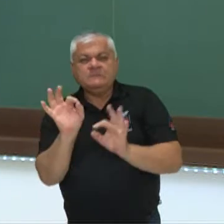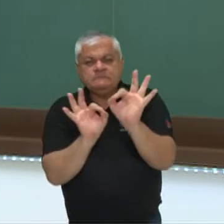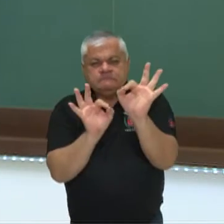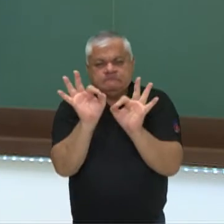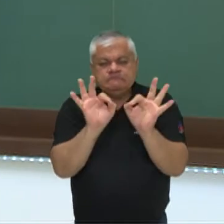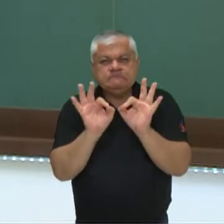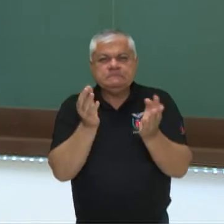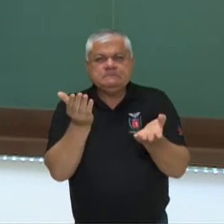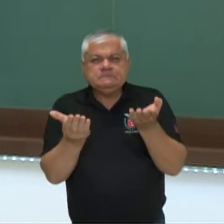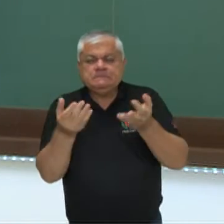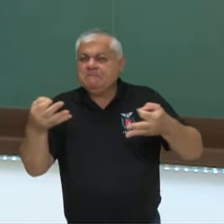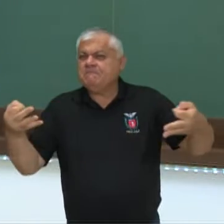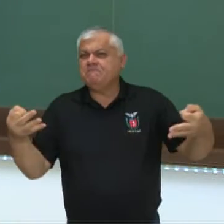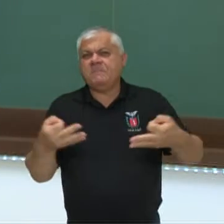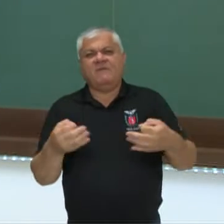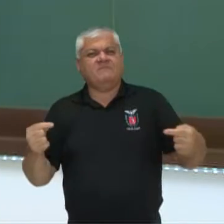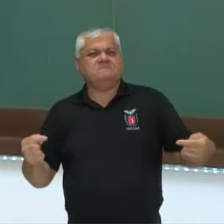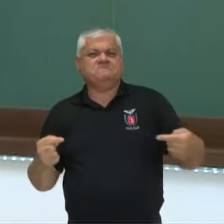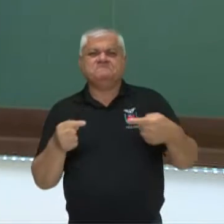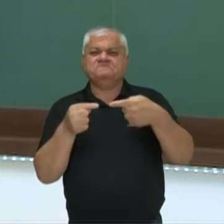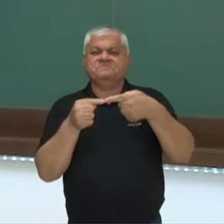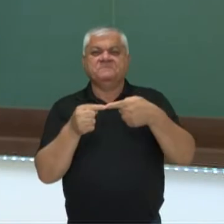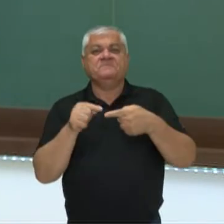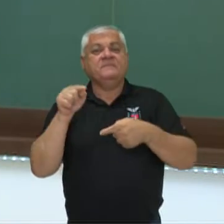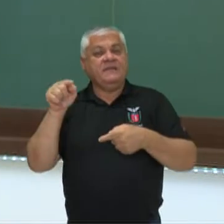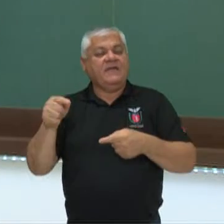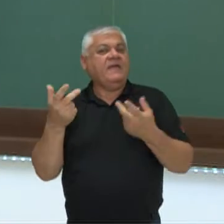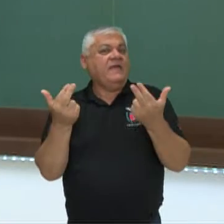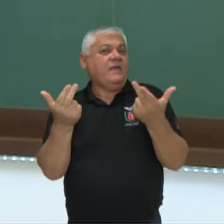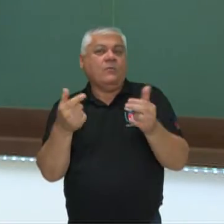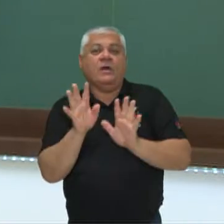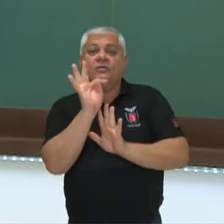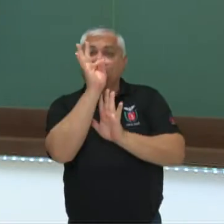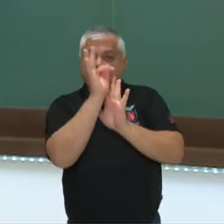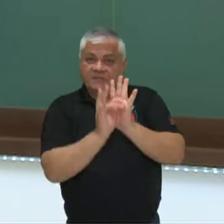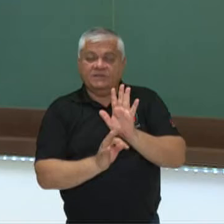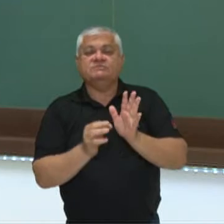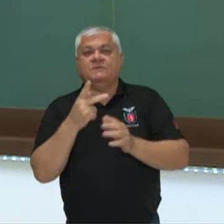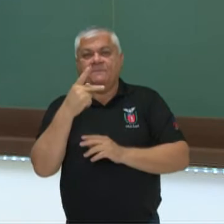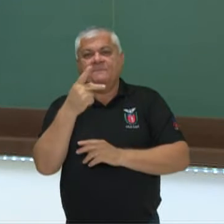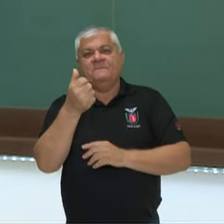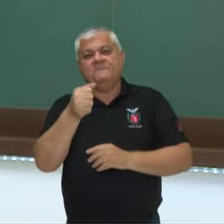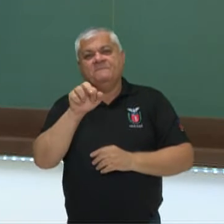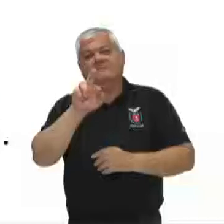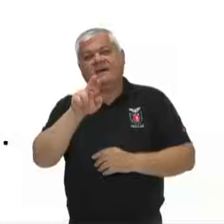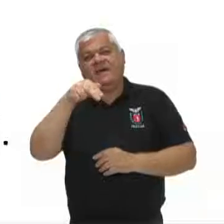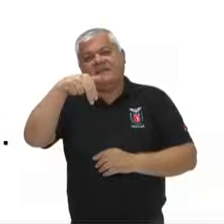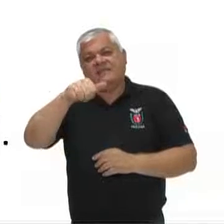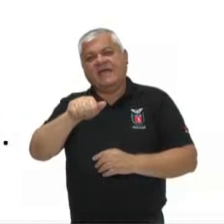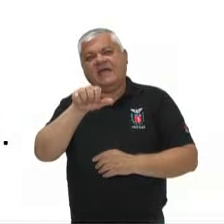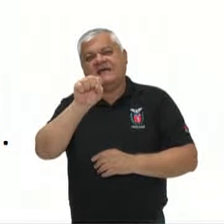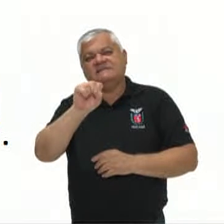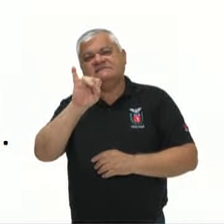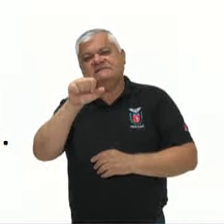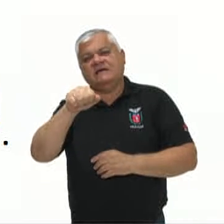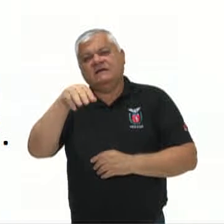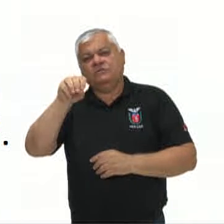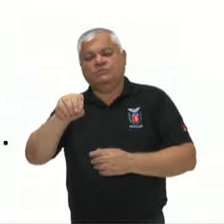regular, equilibrado, né? Como justamente eram os textos parnasianos. Já do simbolismo, ele traz